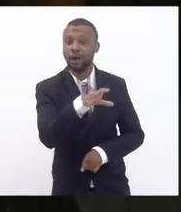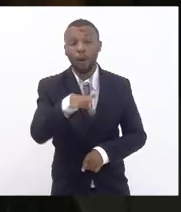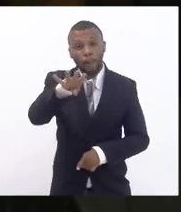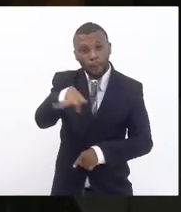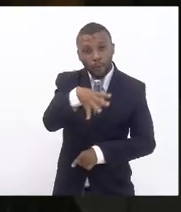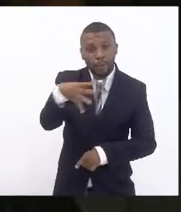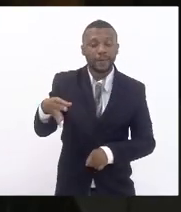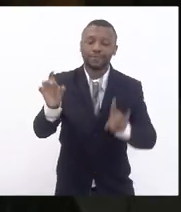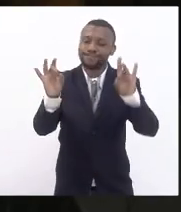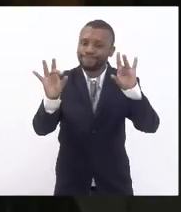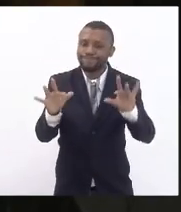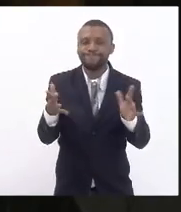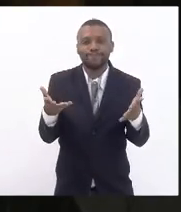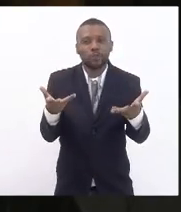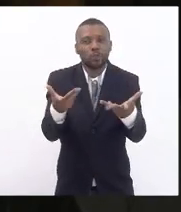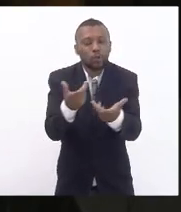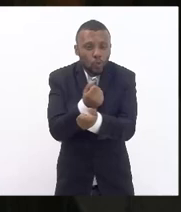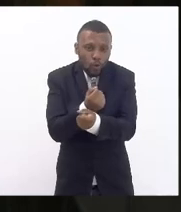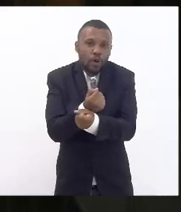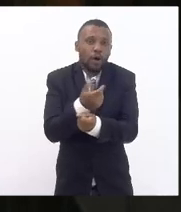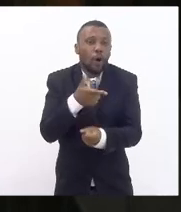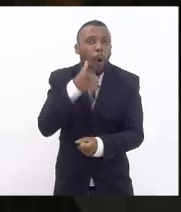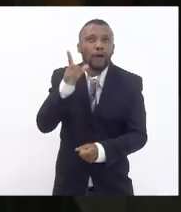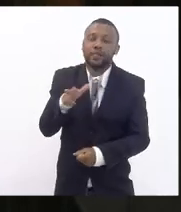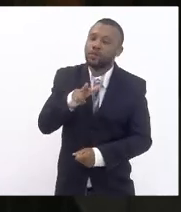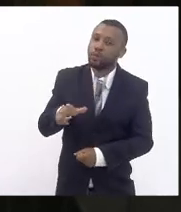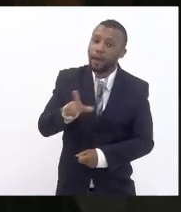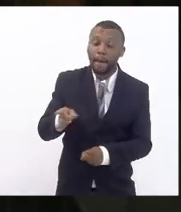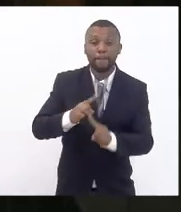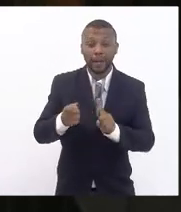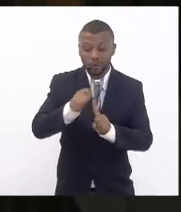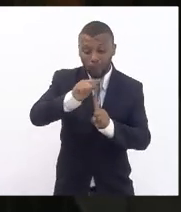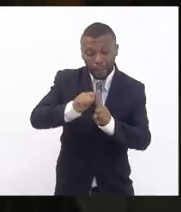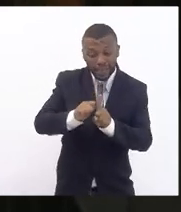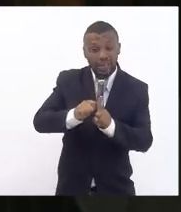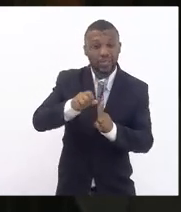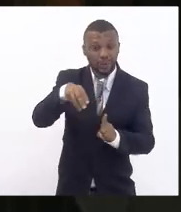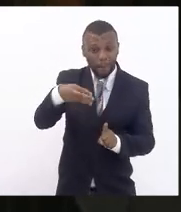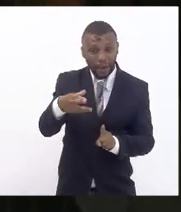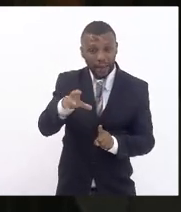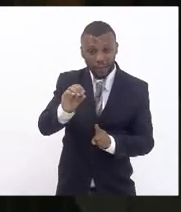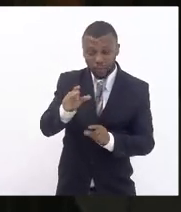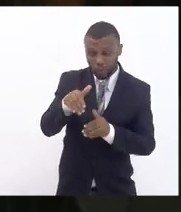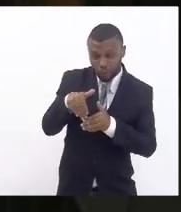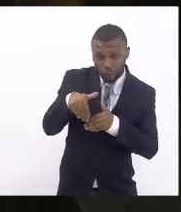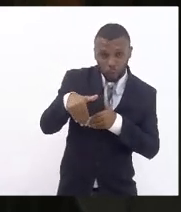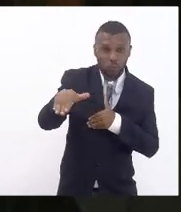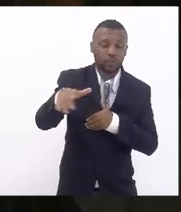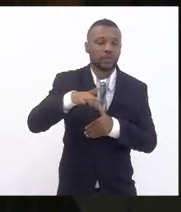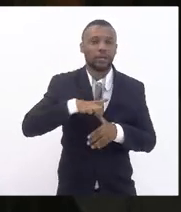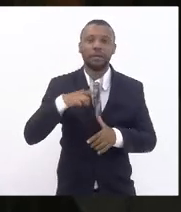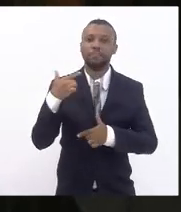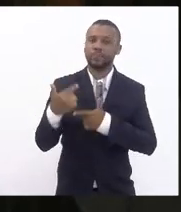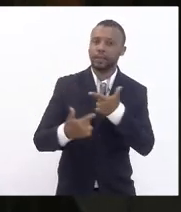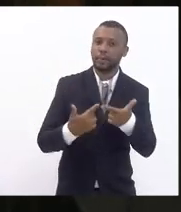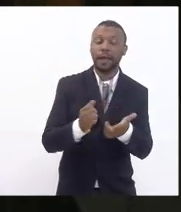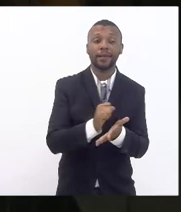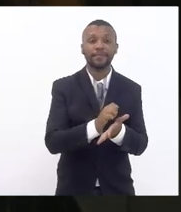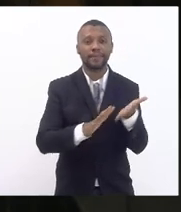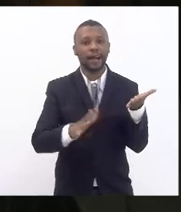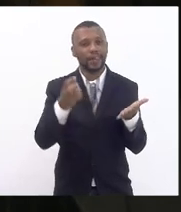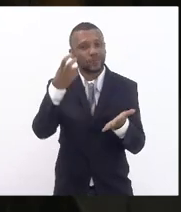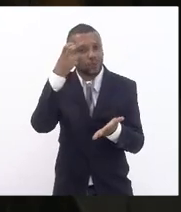dia de ontem, mas ao longo do mês de março, com atividades de debates, atividades culturais, atividades, enfim,